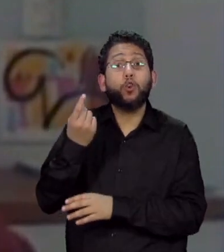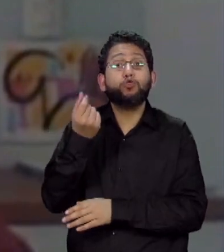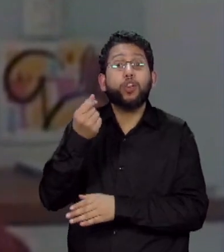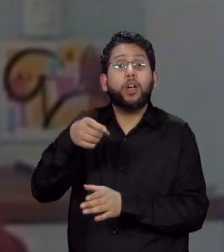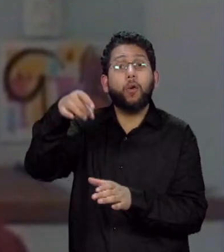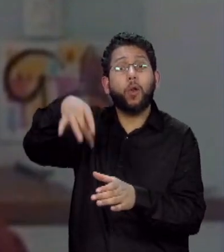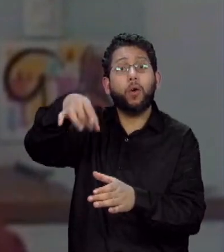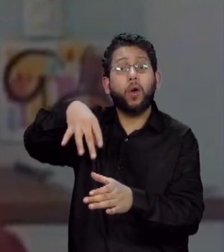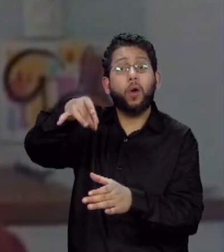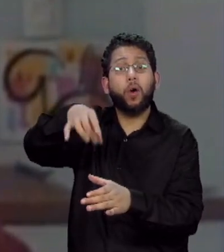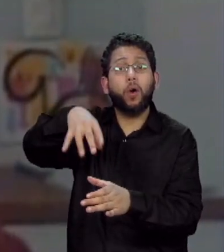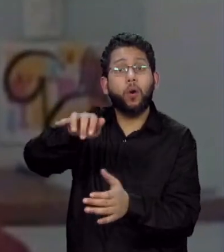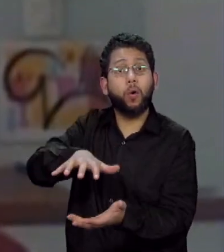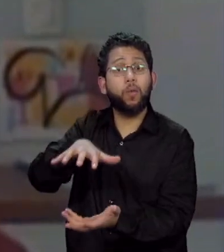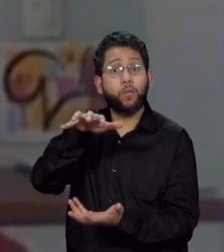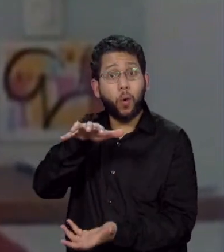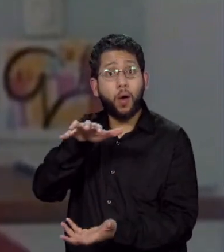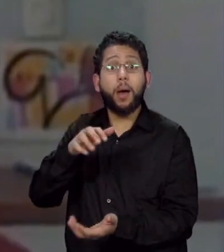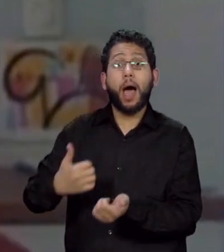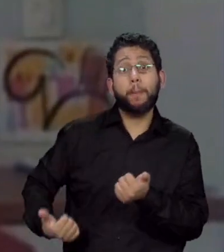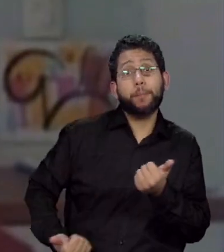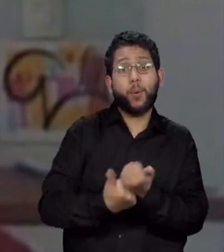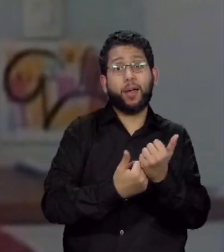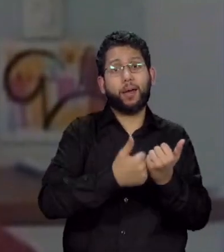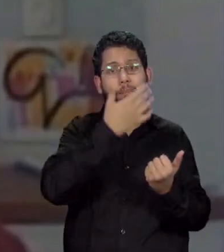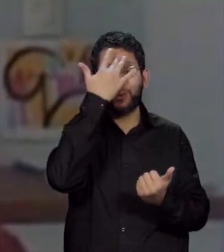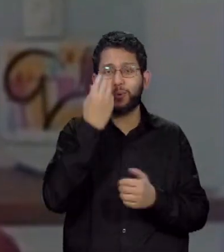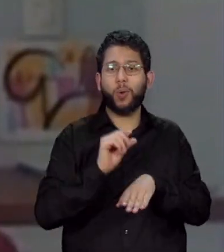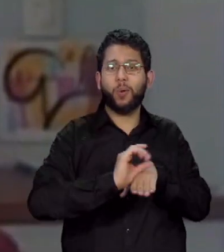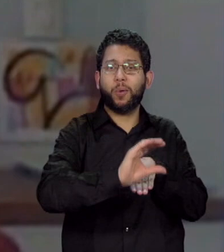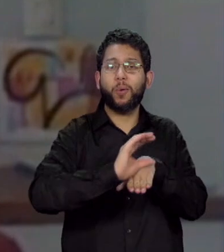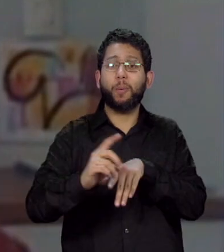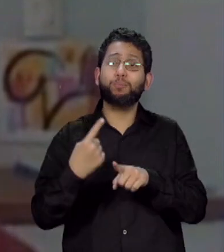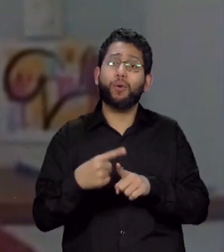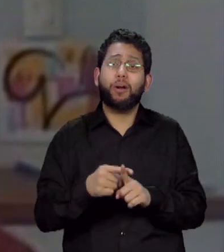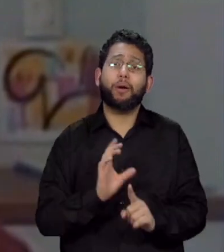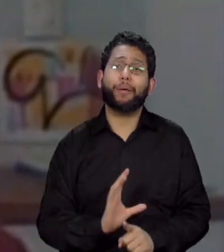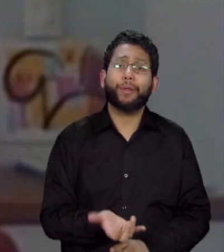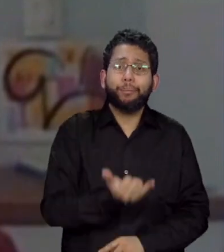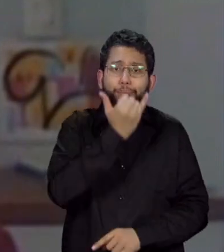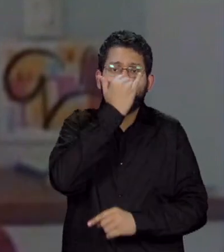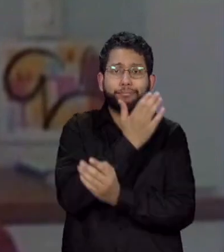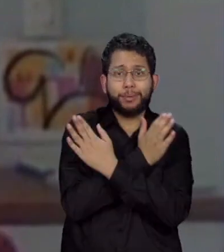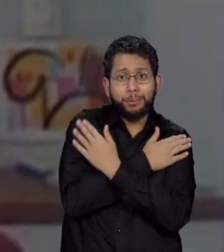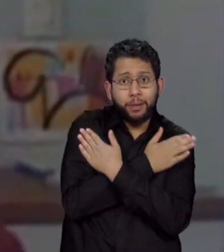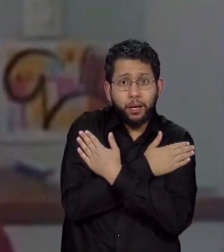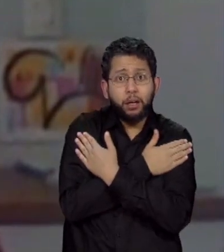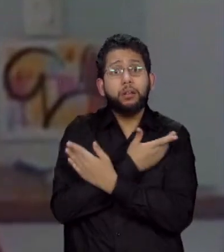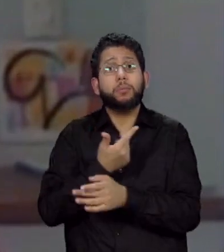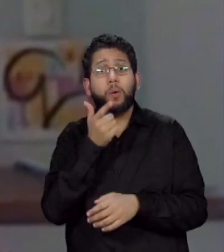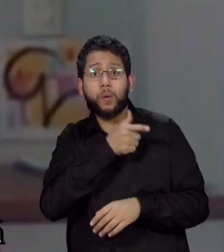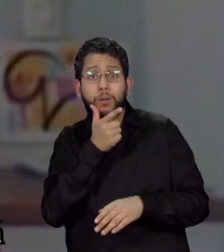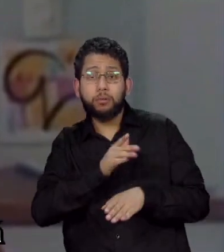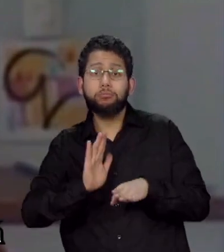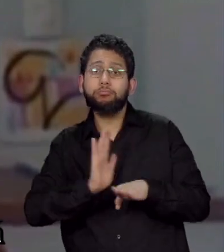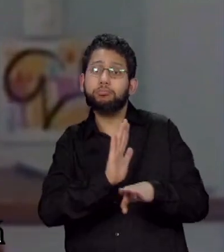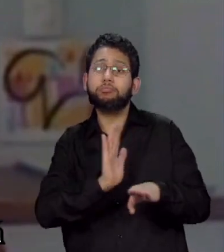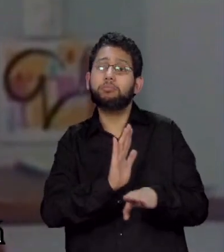de apoio para os profissionais da área audiovisual que estavam desempregados, que estavam, né, sem jobs naquele